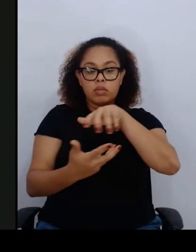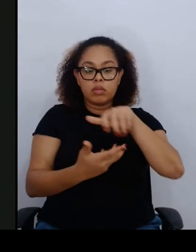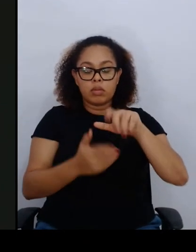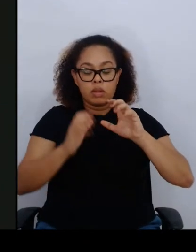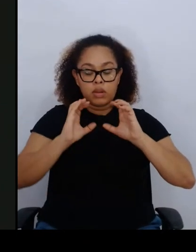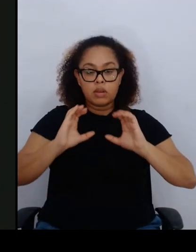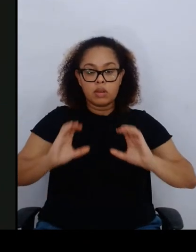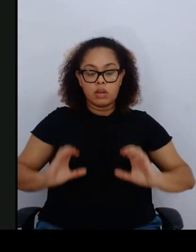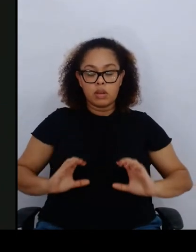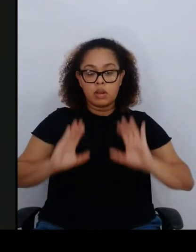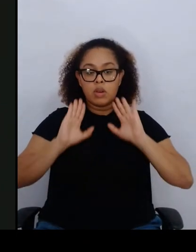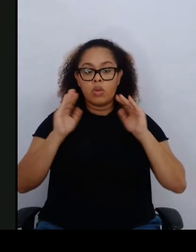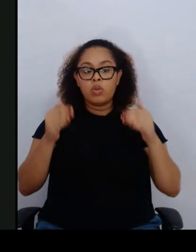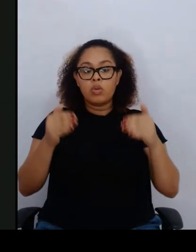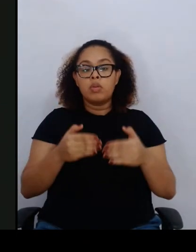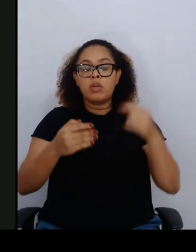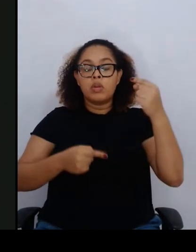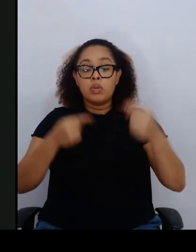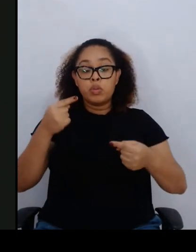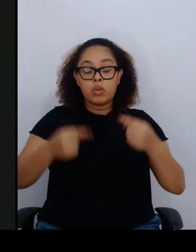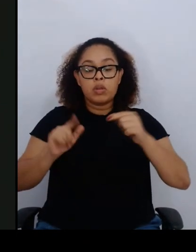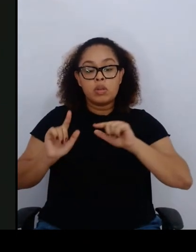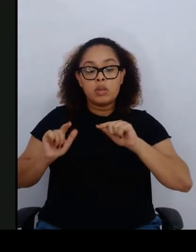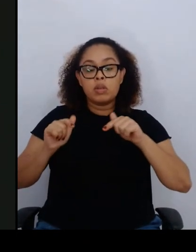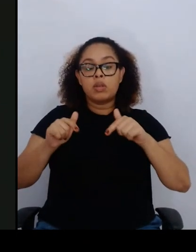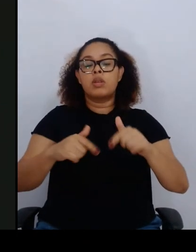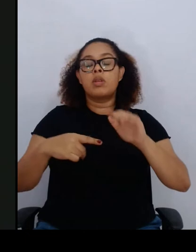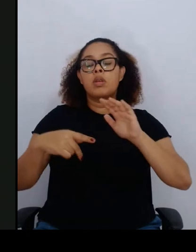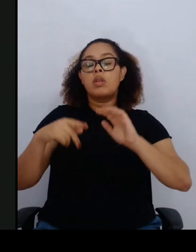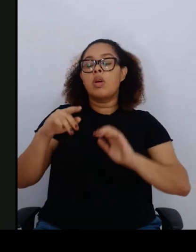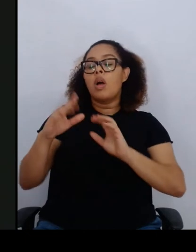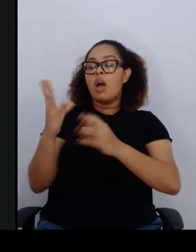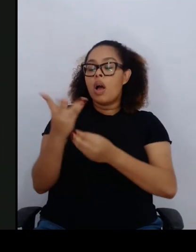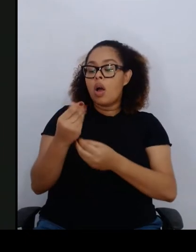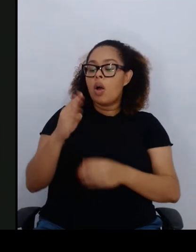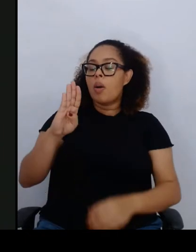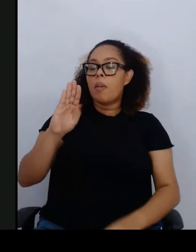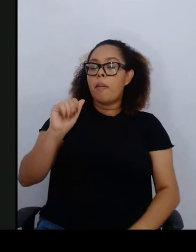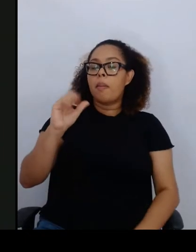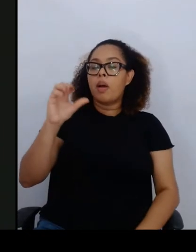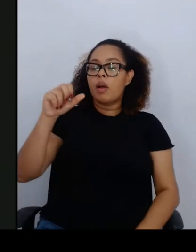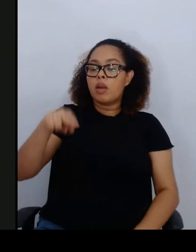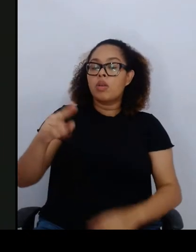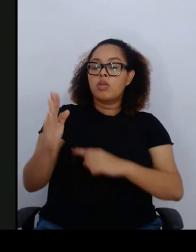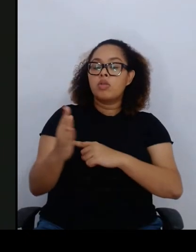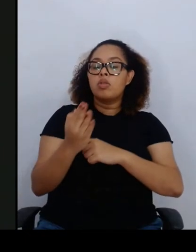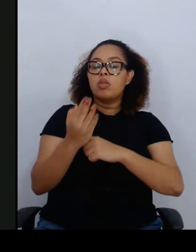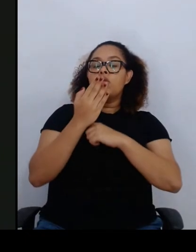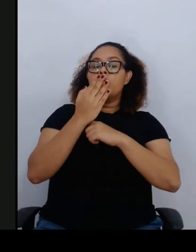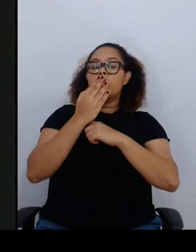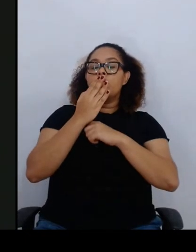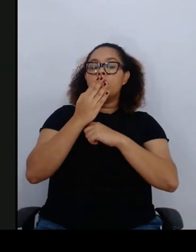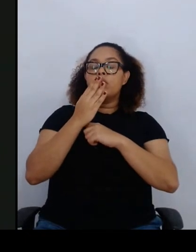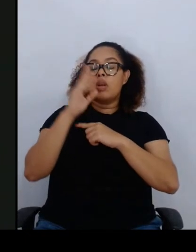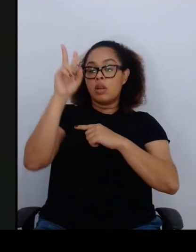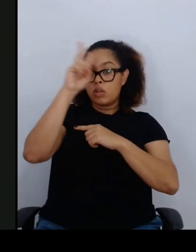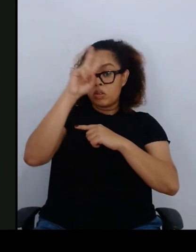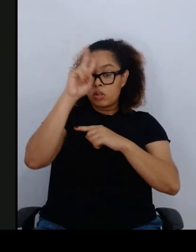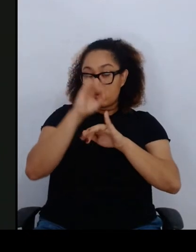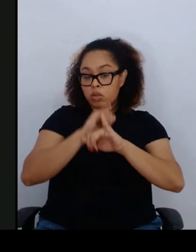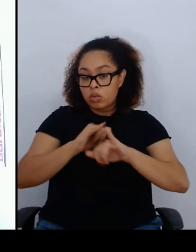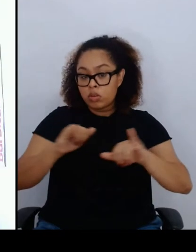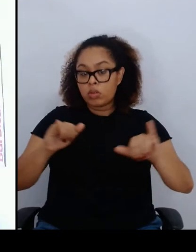da política e do ativismo as obras de bacon nos ajudam abordar essas histórias de desenvolvimentos